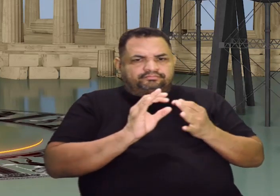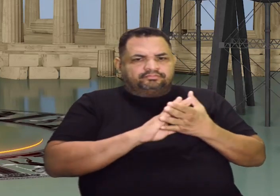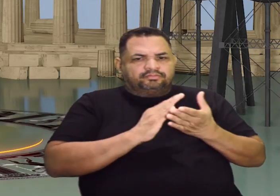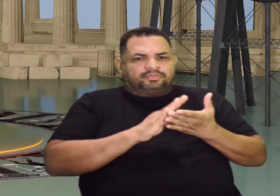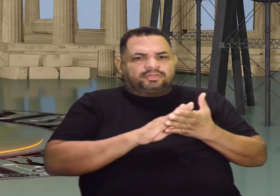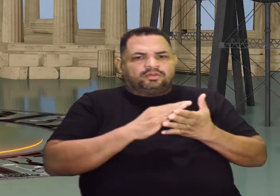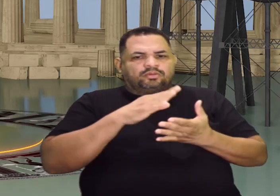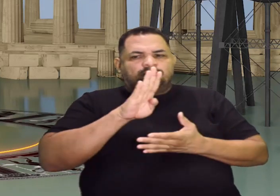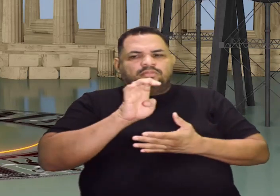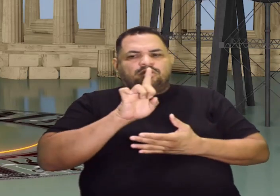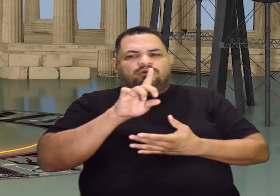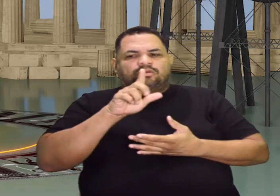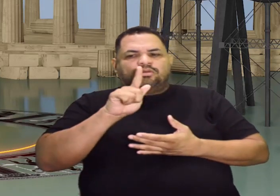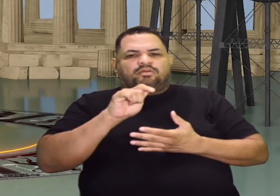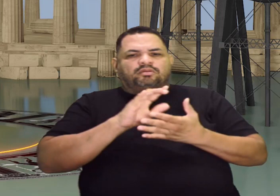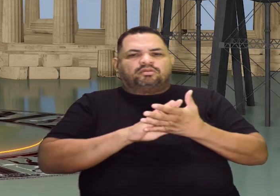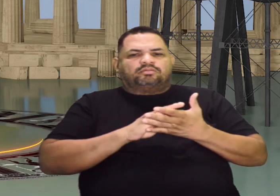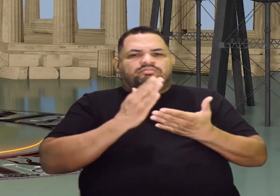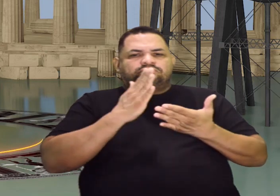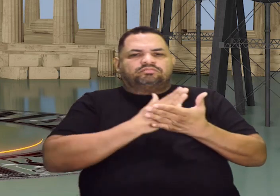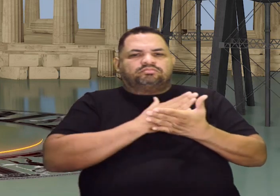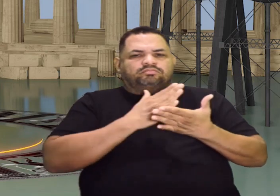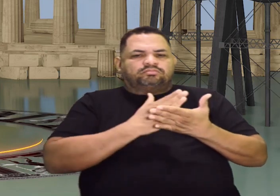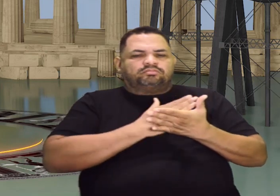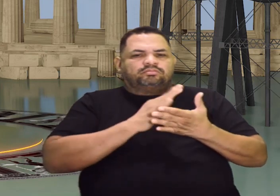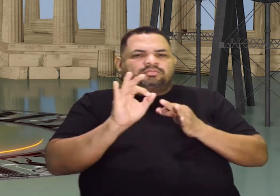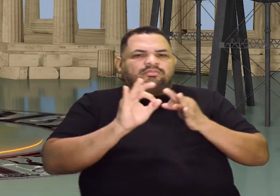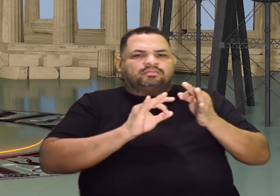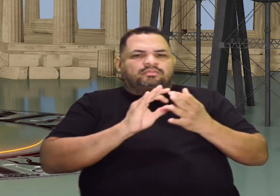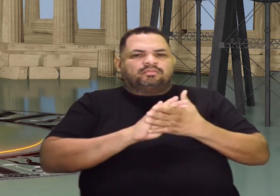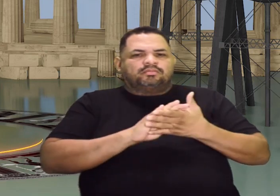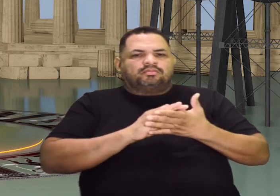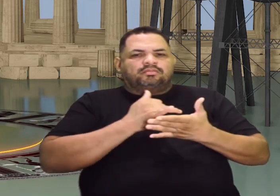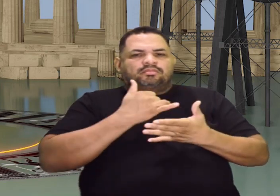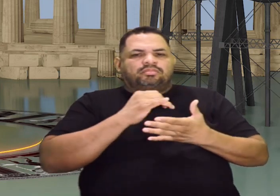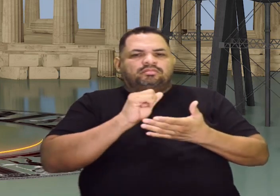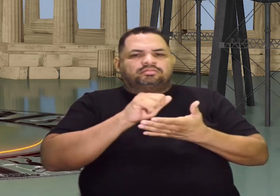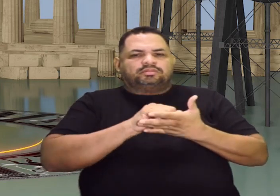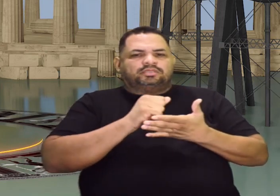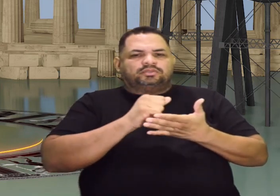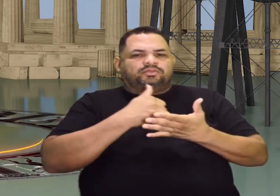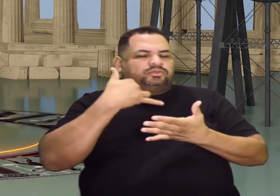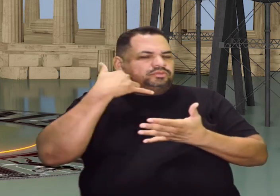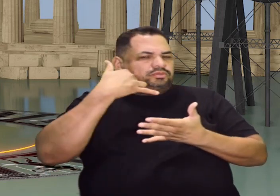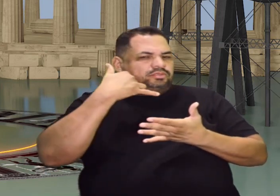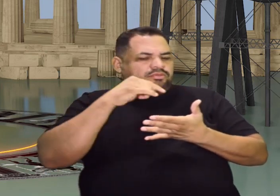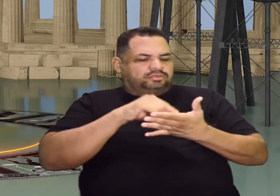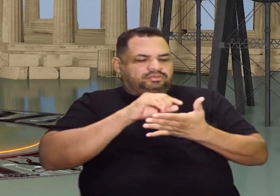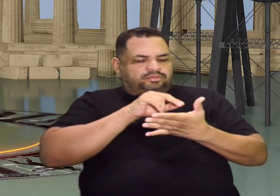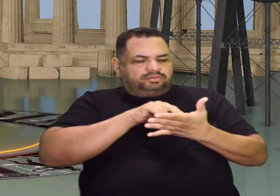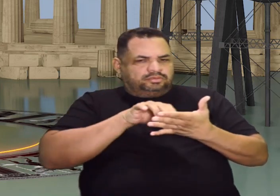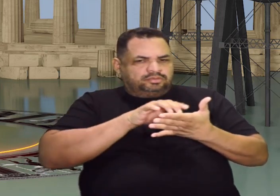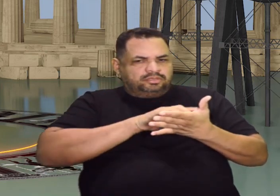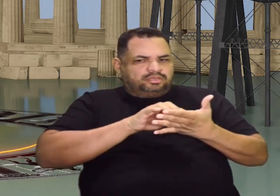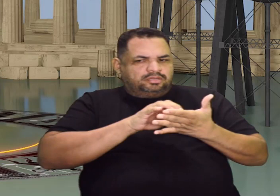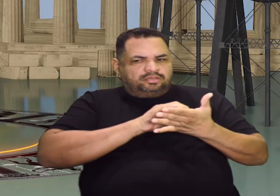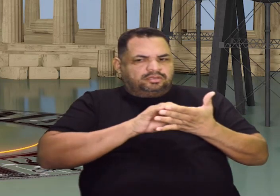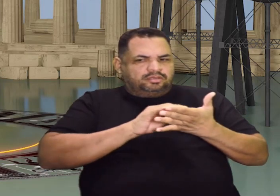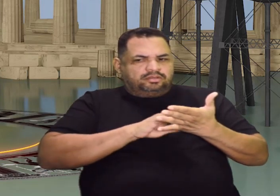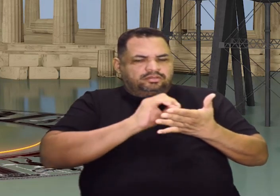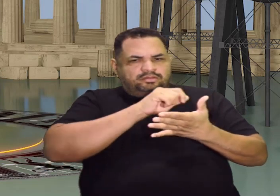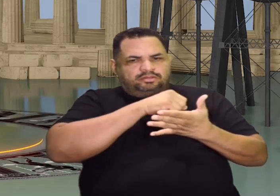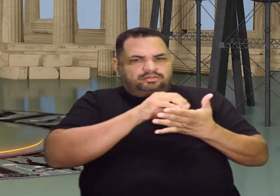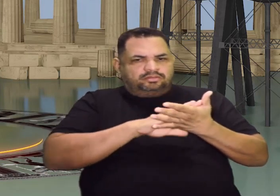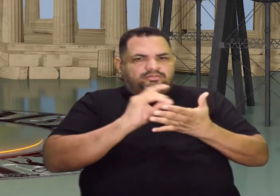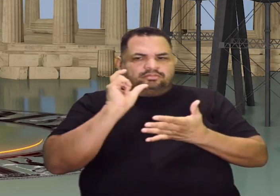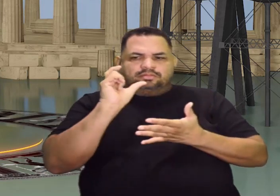blog, né? Uma agenda eletrônica no celular e vai anotando as palavras novas que vocês vão aprendendo